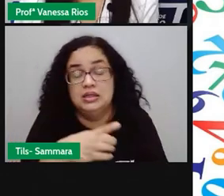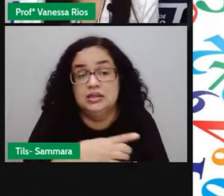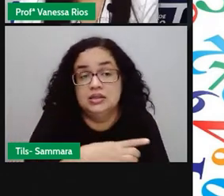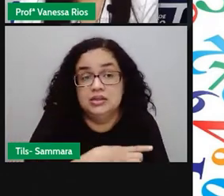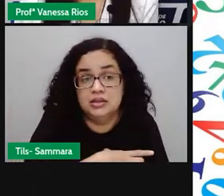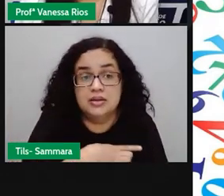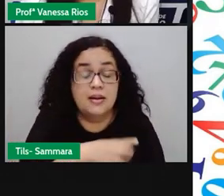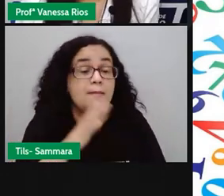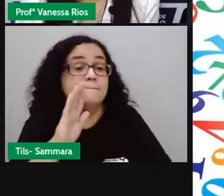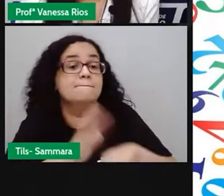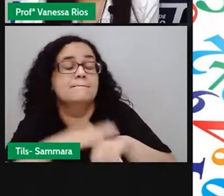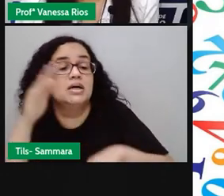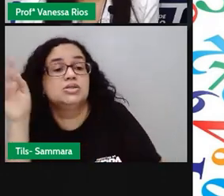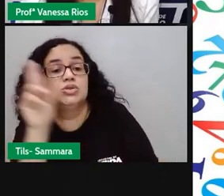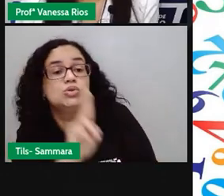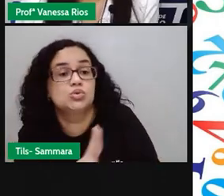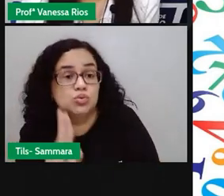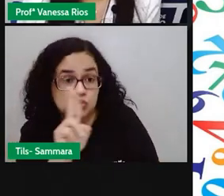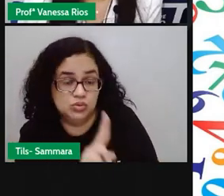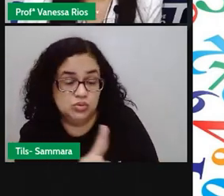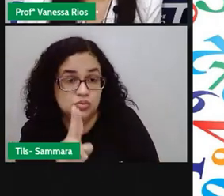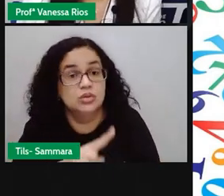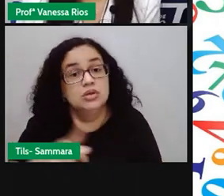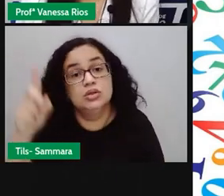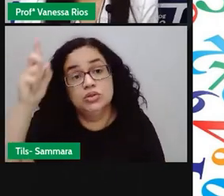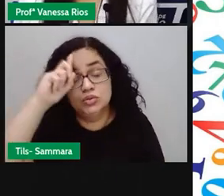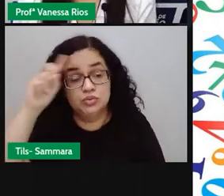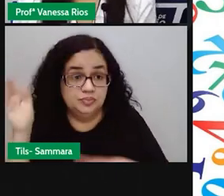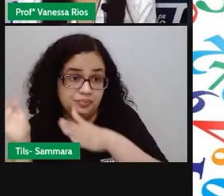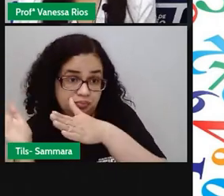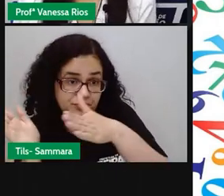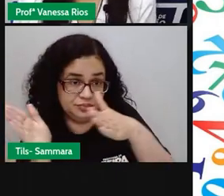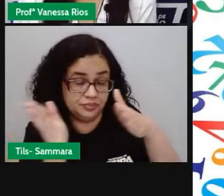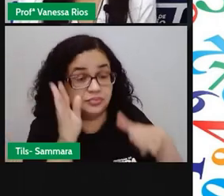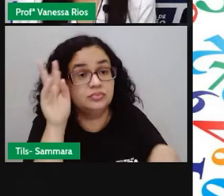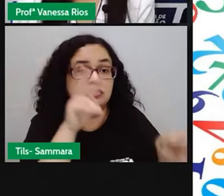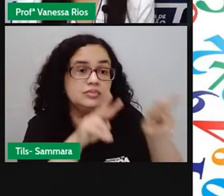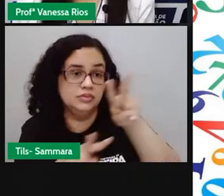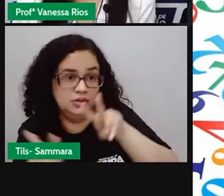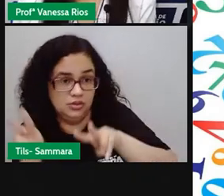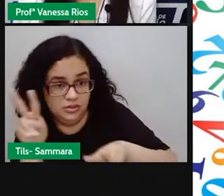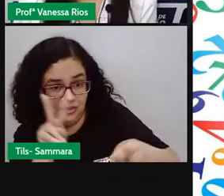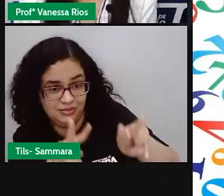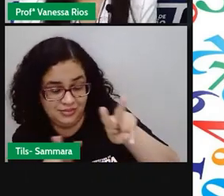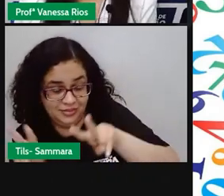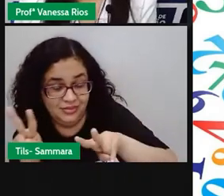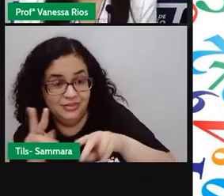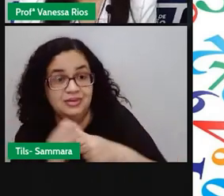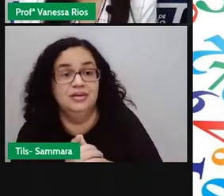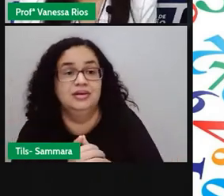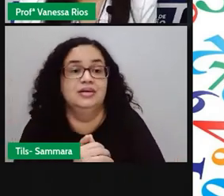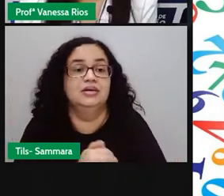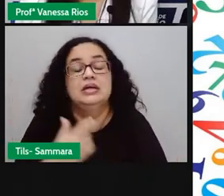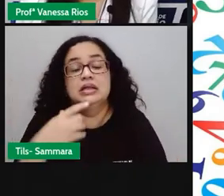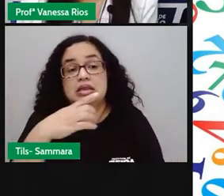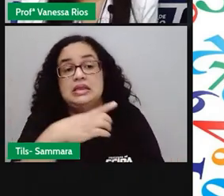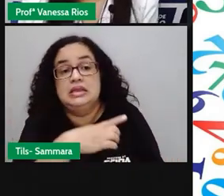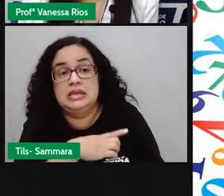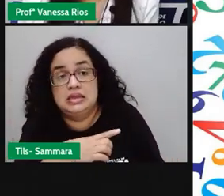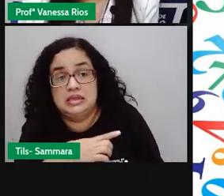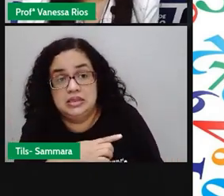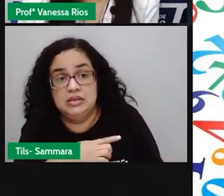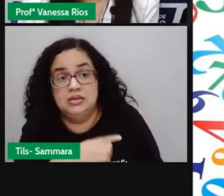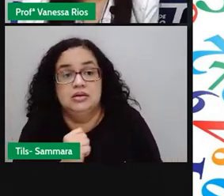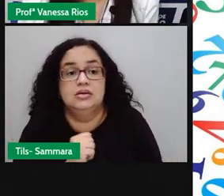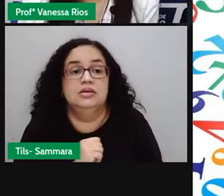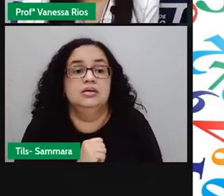capacidade, mais utilizadas aí em nosso dia a dia. É o que a gente mais observa aí naquilo que a gente consome, principalmente